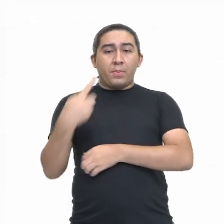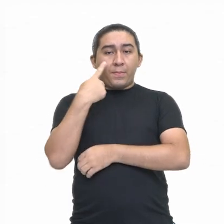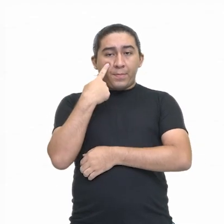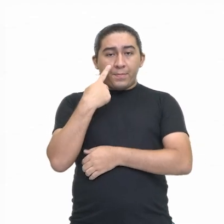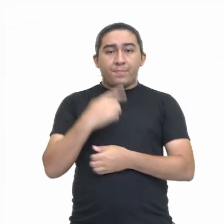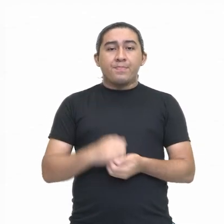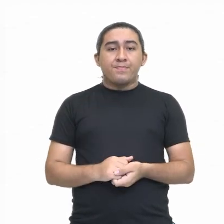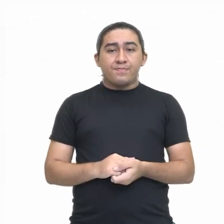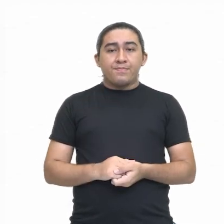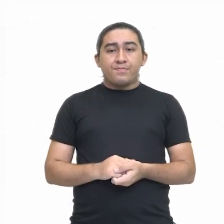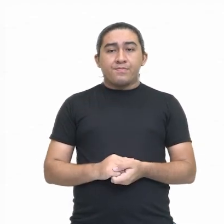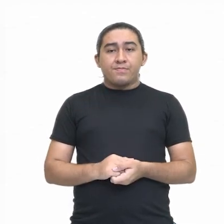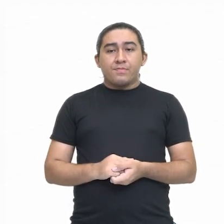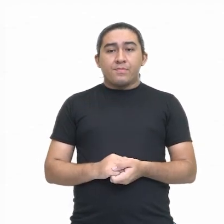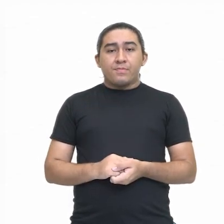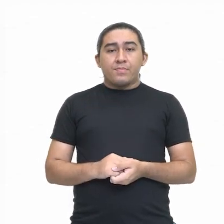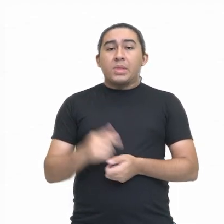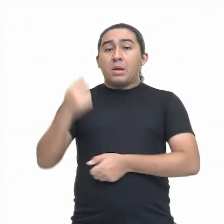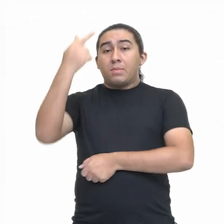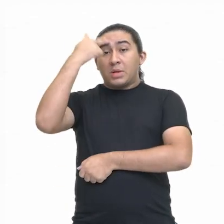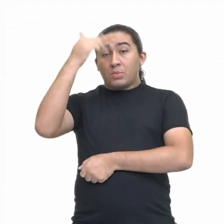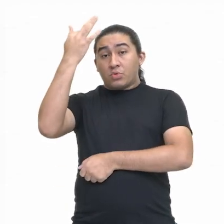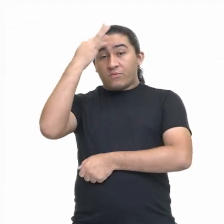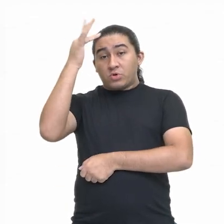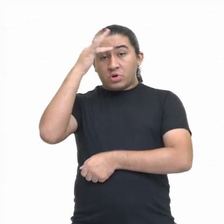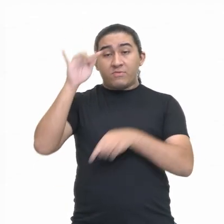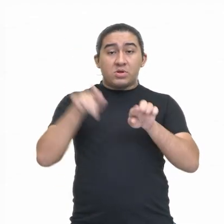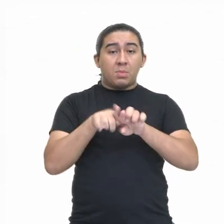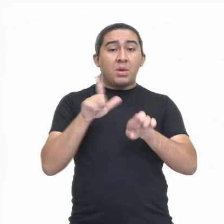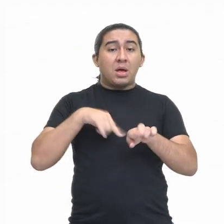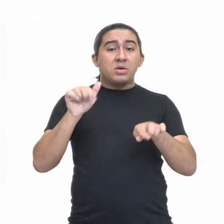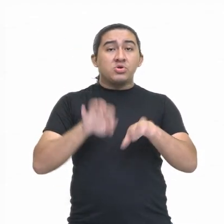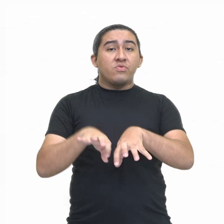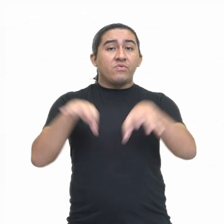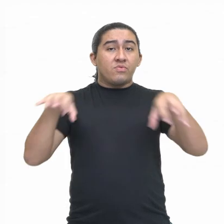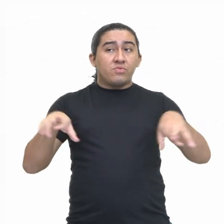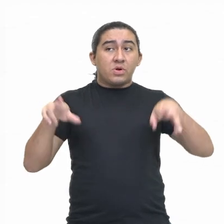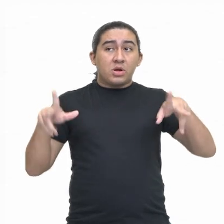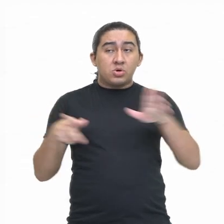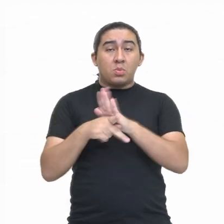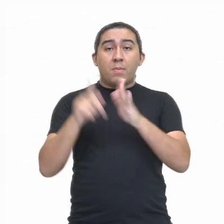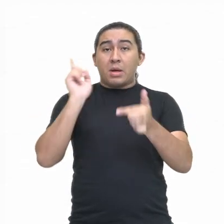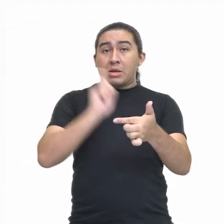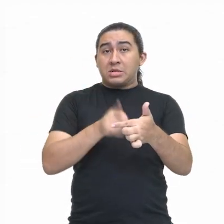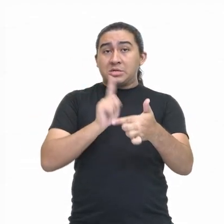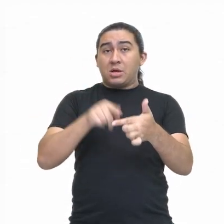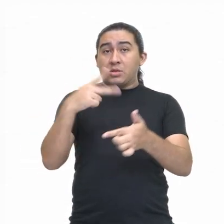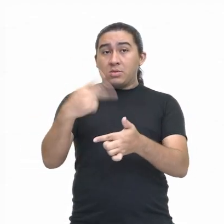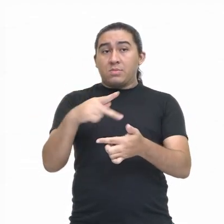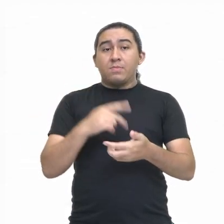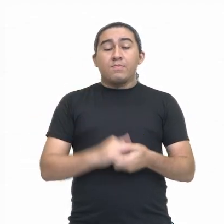ver. O pensamento filosófico, então, ele se distingue pelo seu caráter crítico,